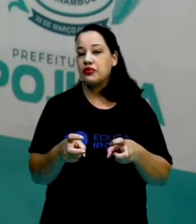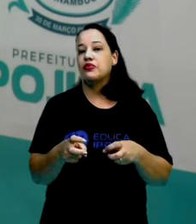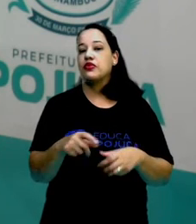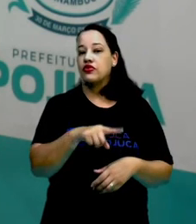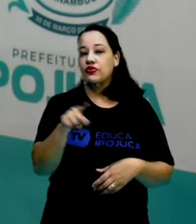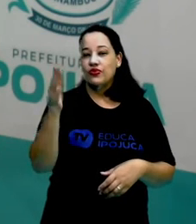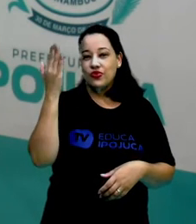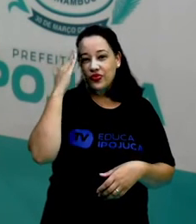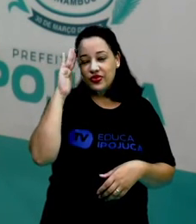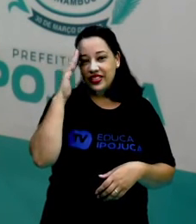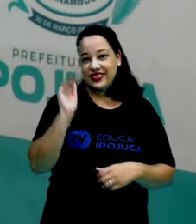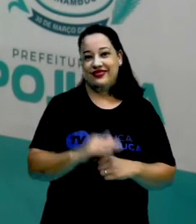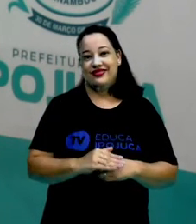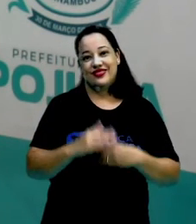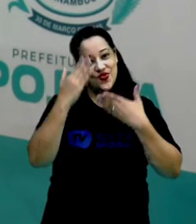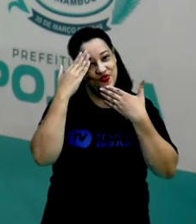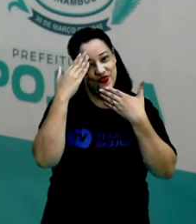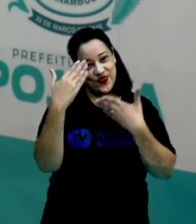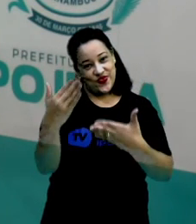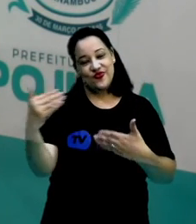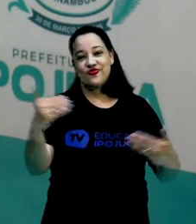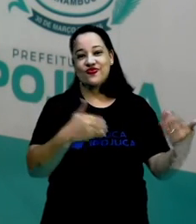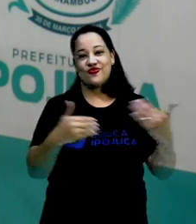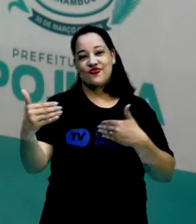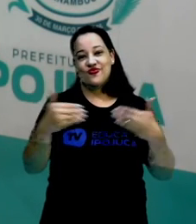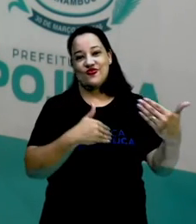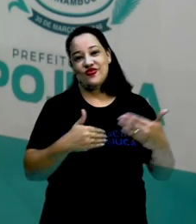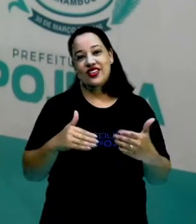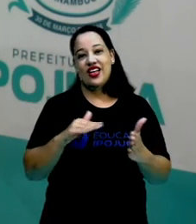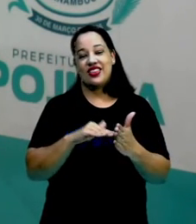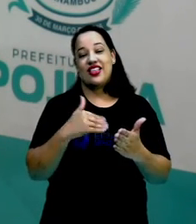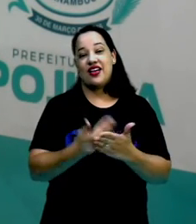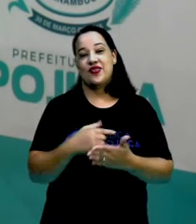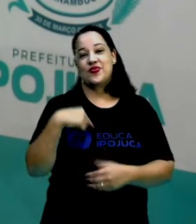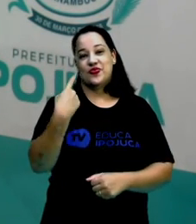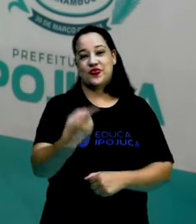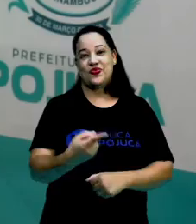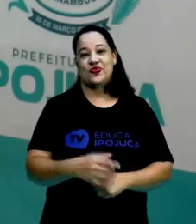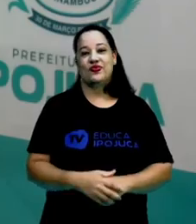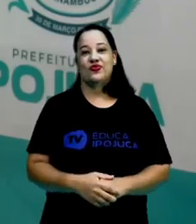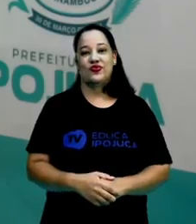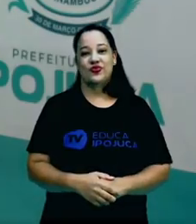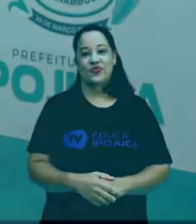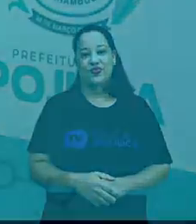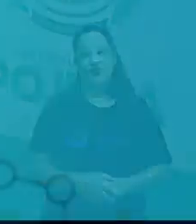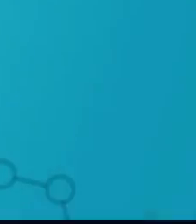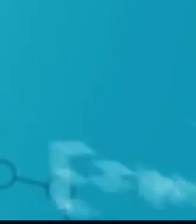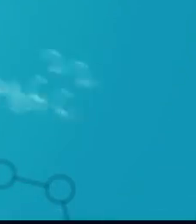aula. Grata por sua participação. E até a próxima aula!